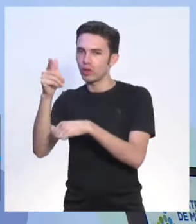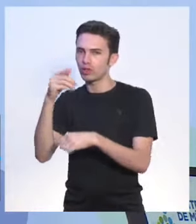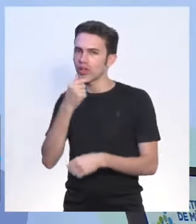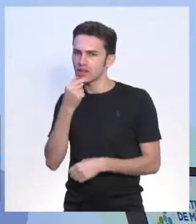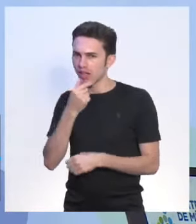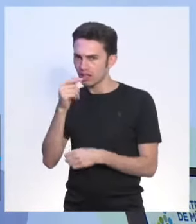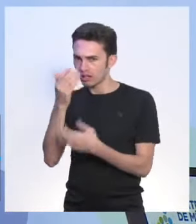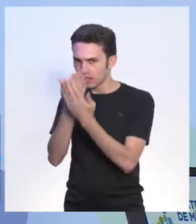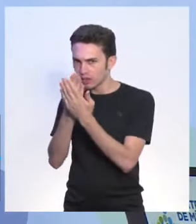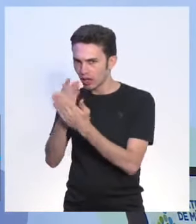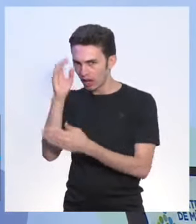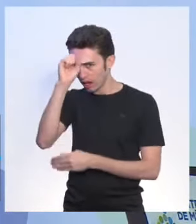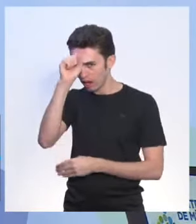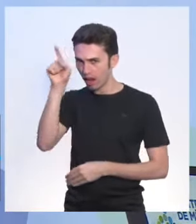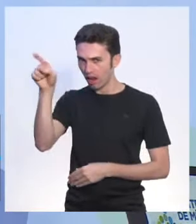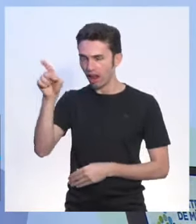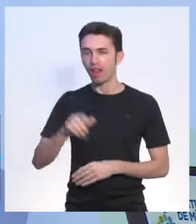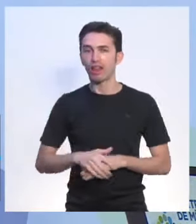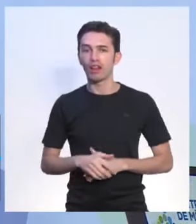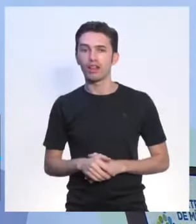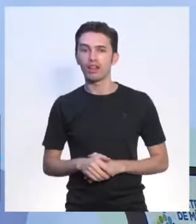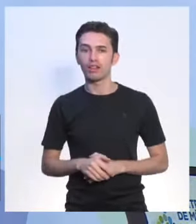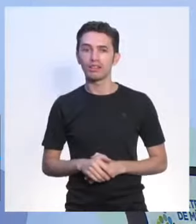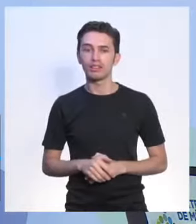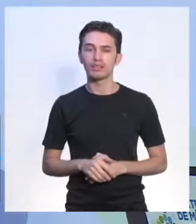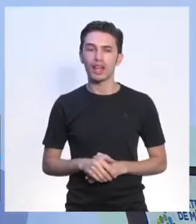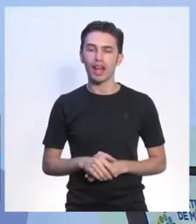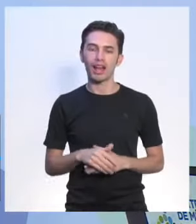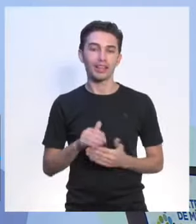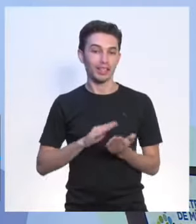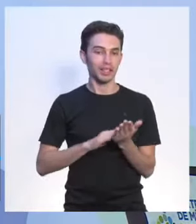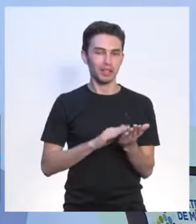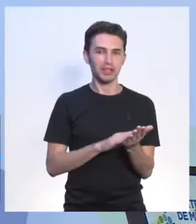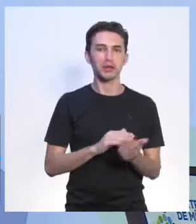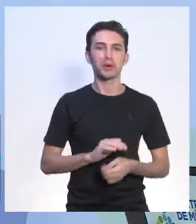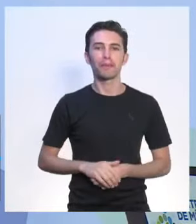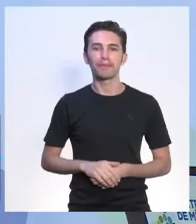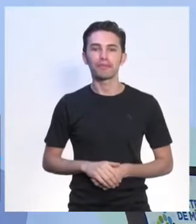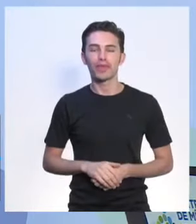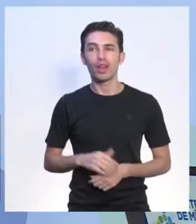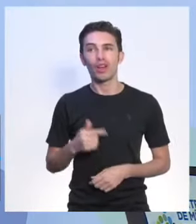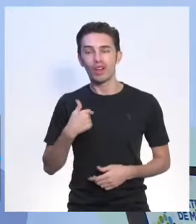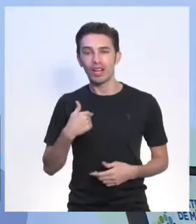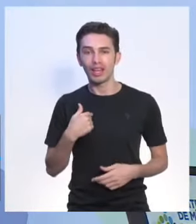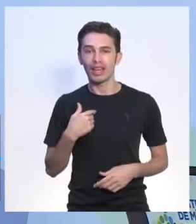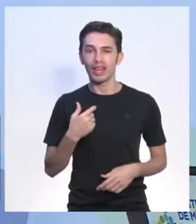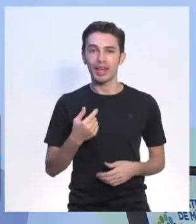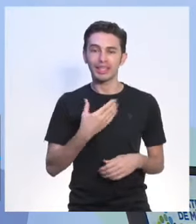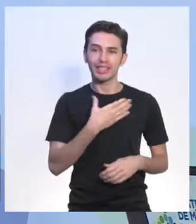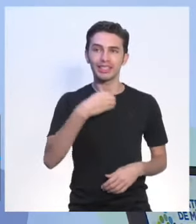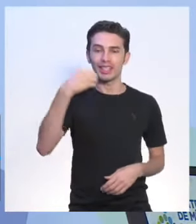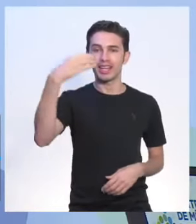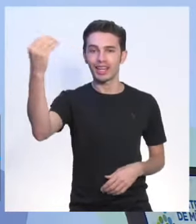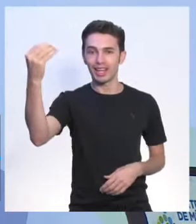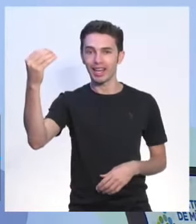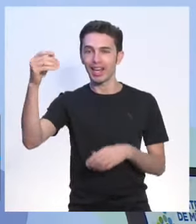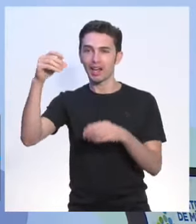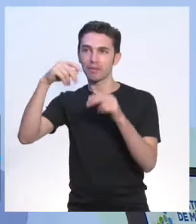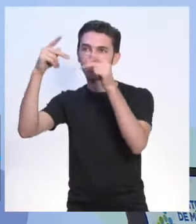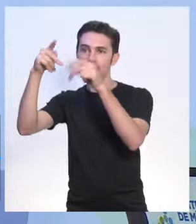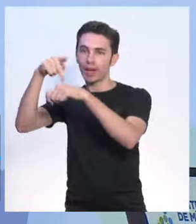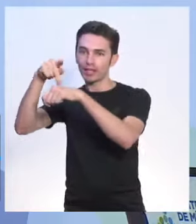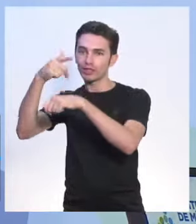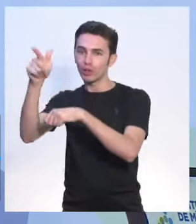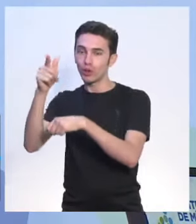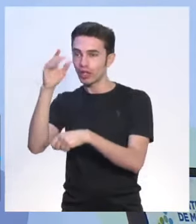fica um pouco vermelho. Obrigado pelo elogio, Daniele. Intercâmbio, isso eu posso, né? Sou uma prova viva que a gente pode aprender